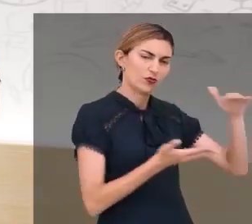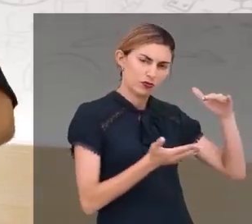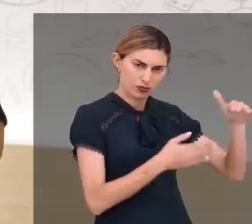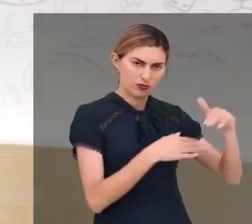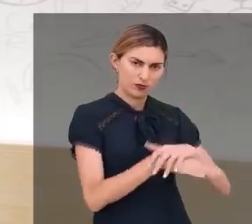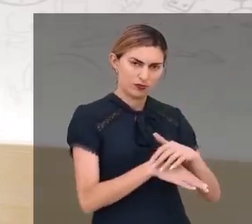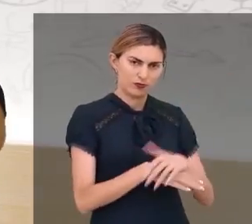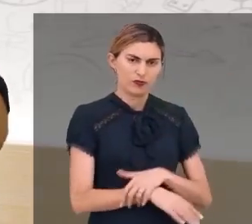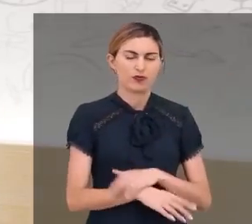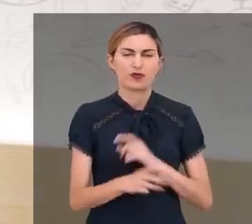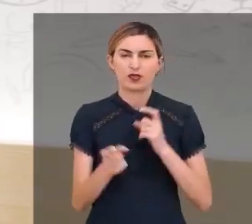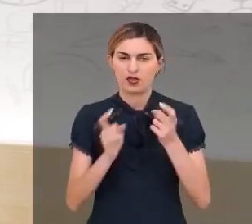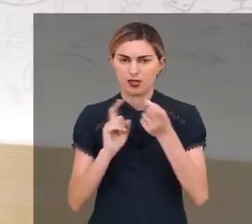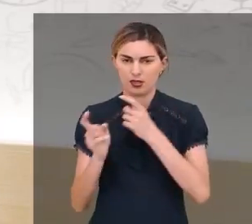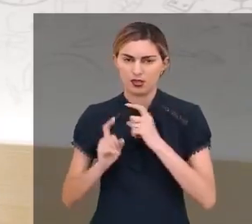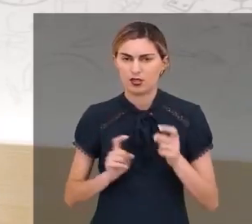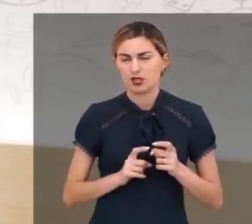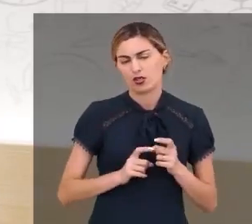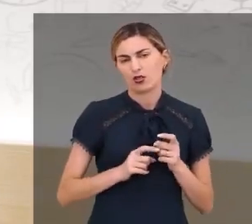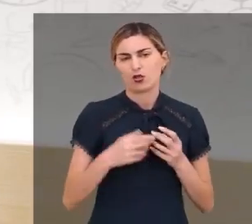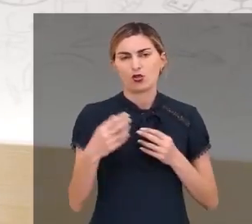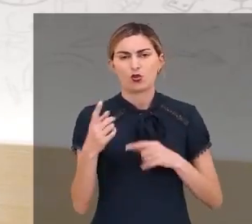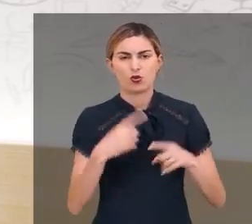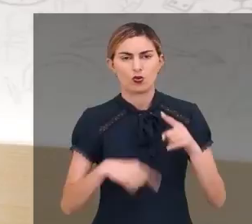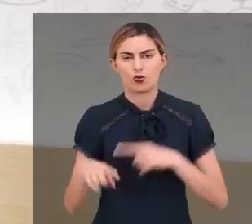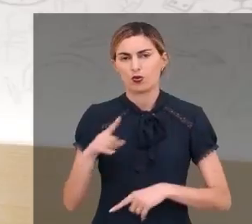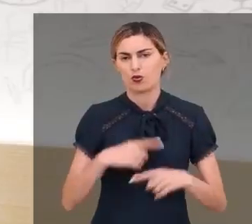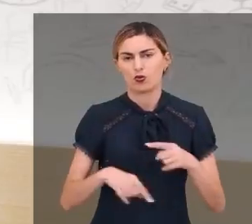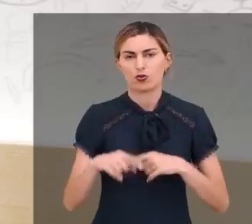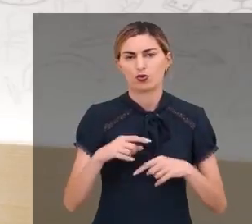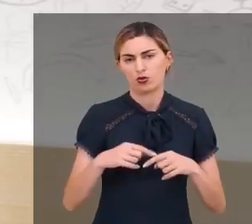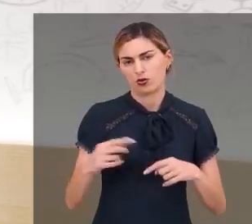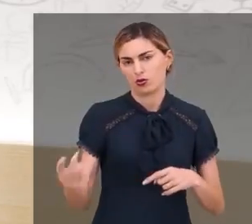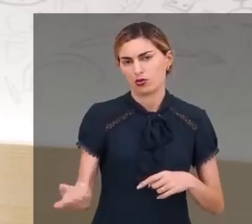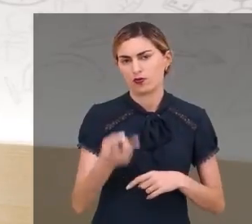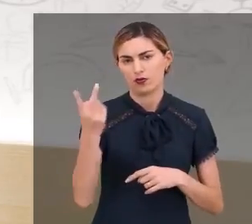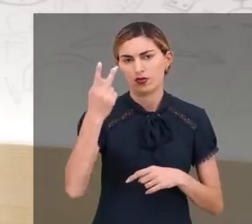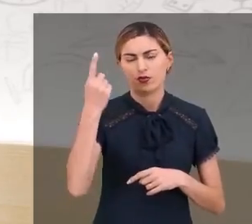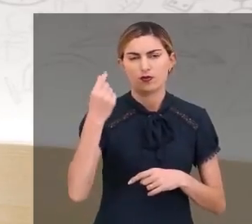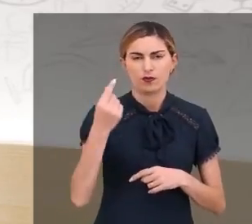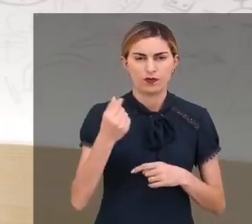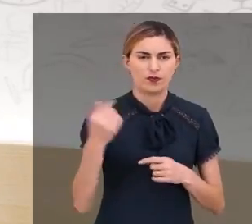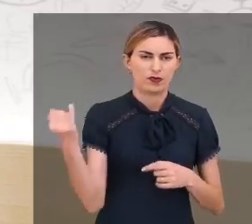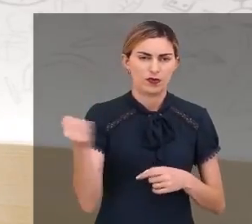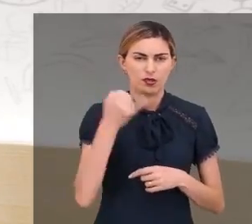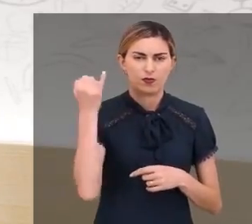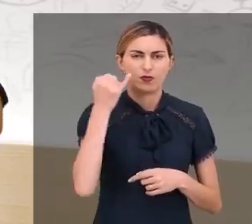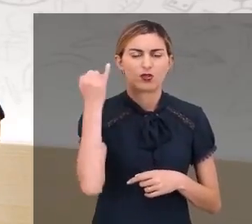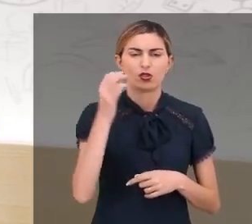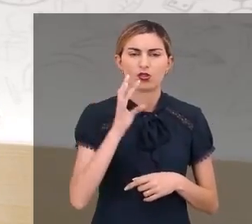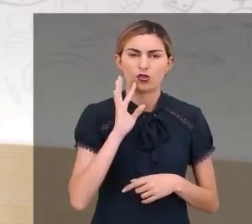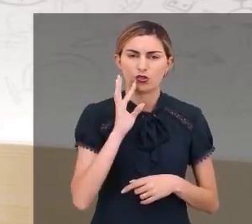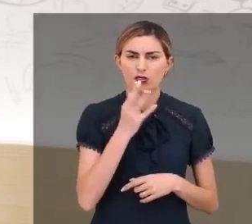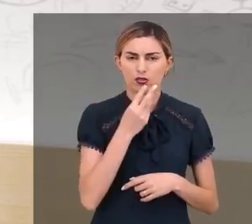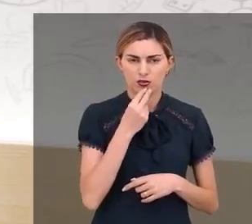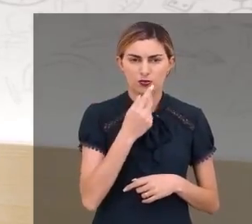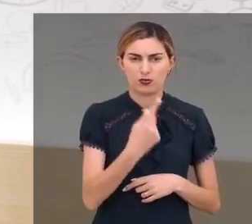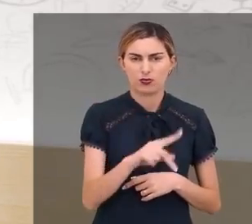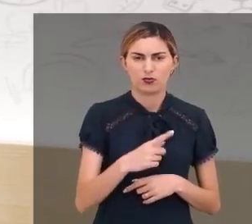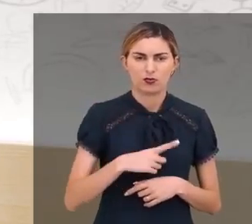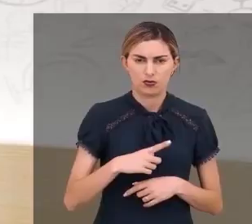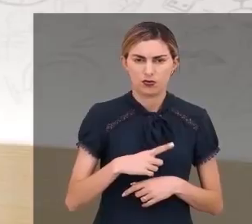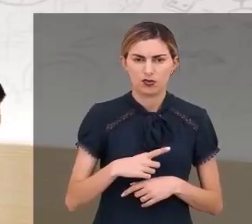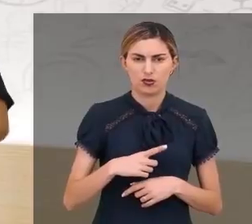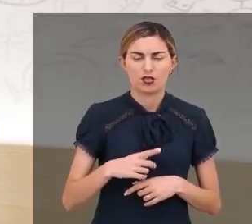possível que a gente não entre nessa discussão de controle de estoque pelo valor monetário, mas é importante que tenhamos conhecimento de que